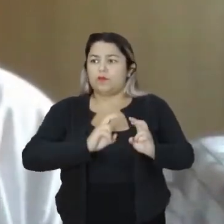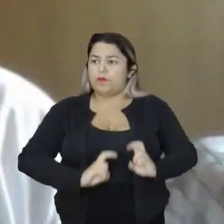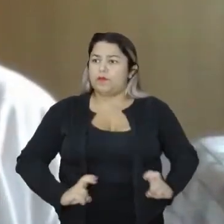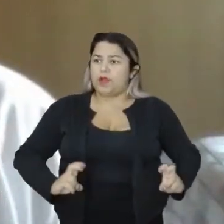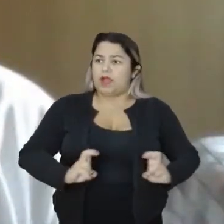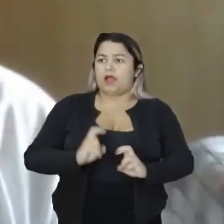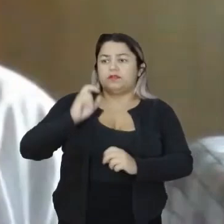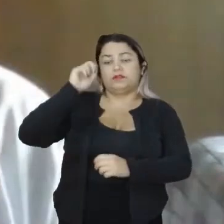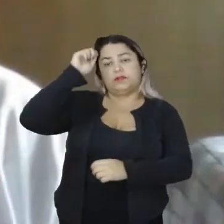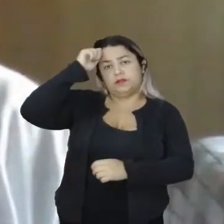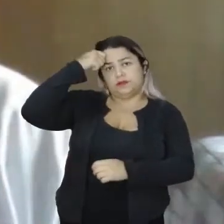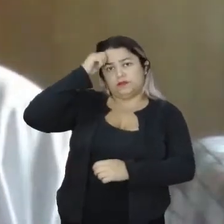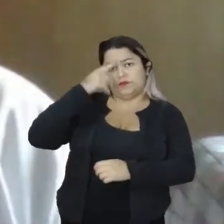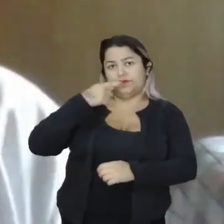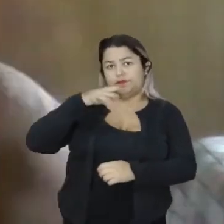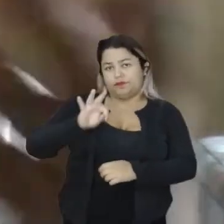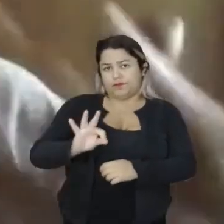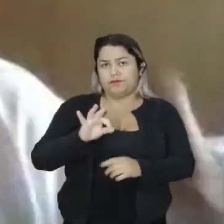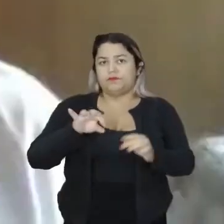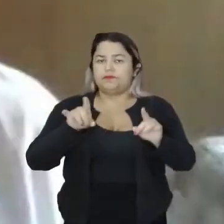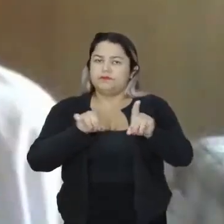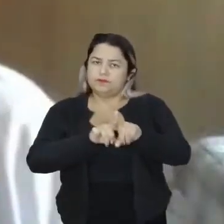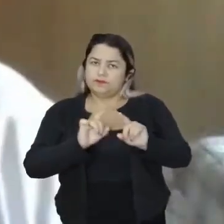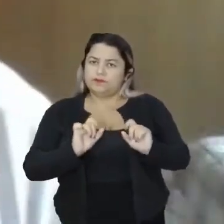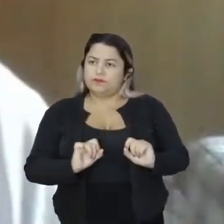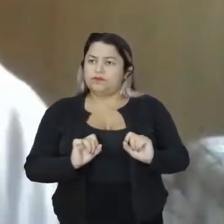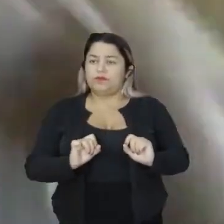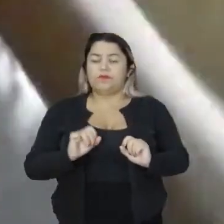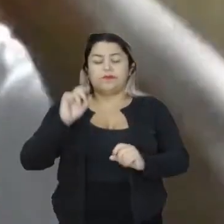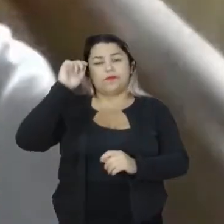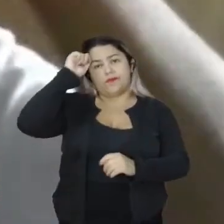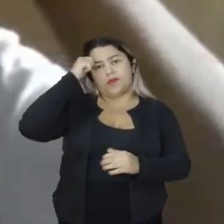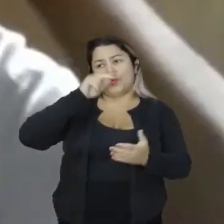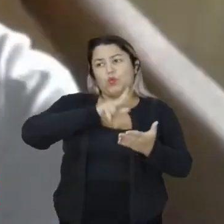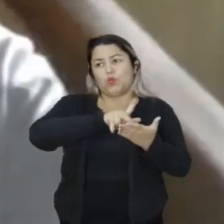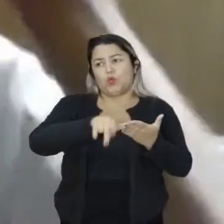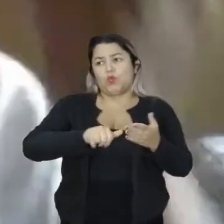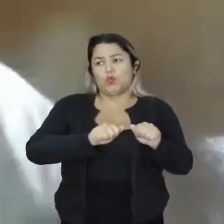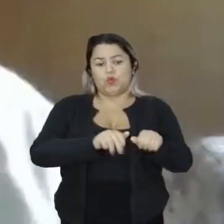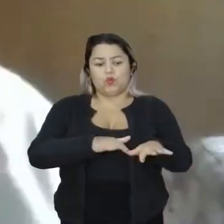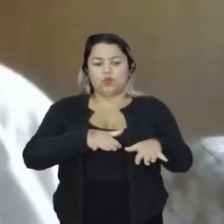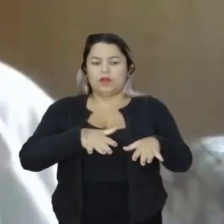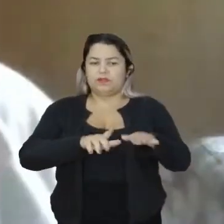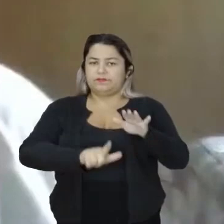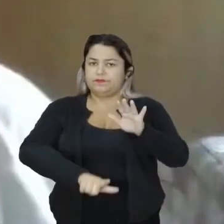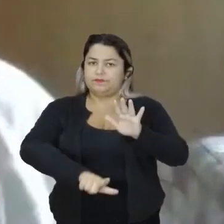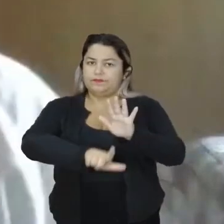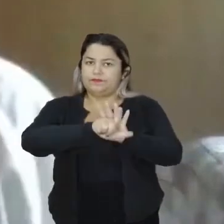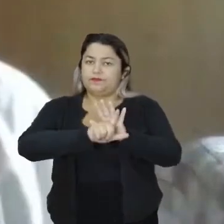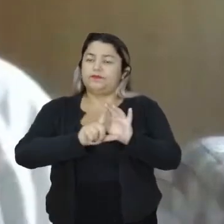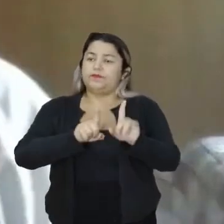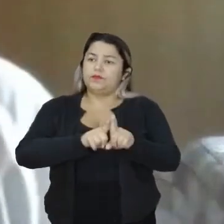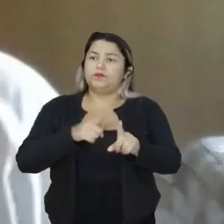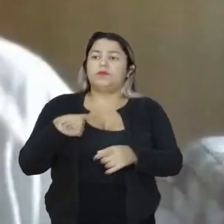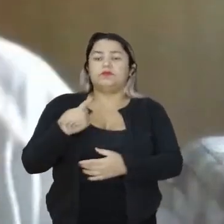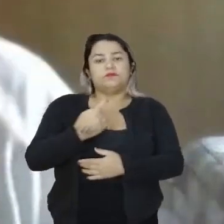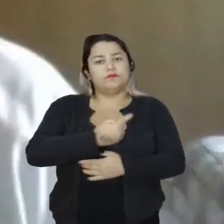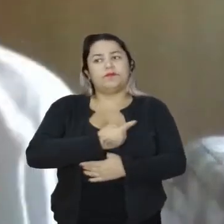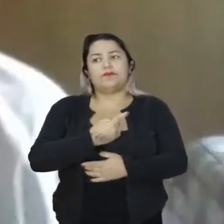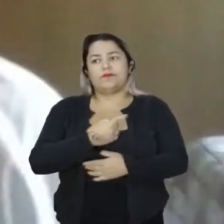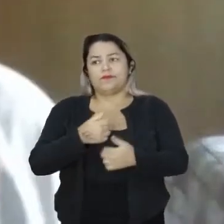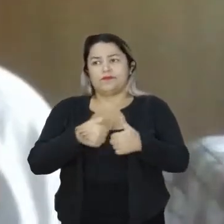do PT no Parlamento, com a bancada negra do PT em diversas assembleias legislativas, nós estamos fazendo isso.